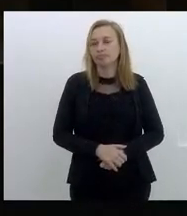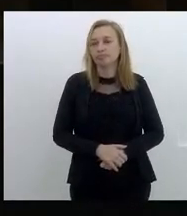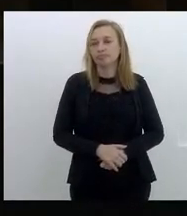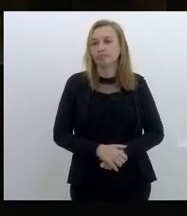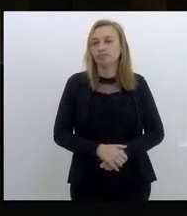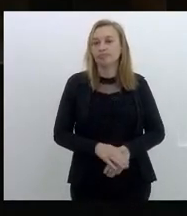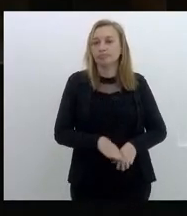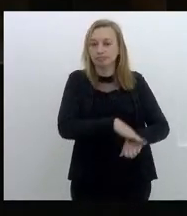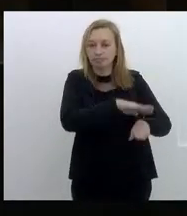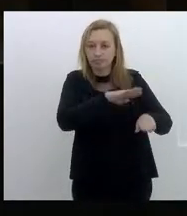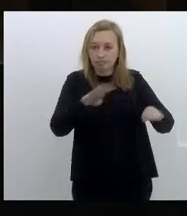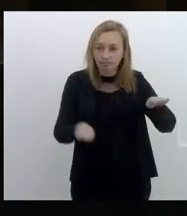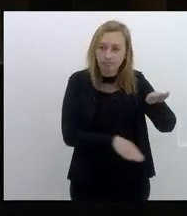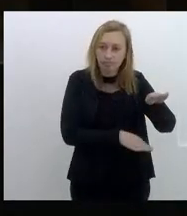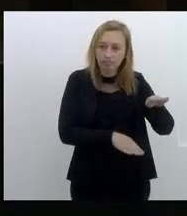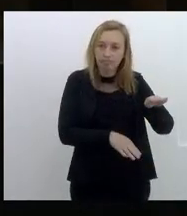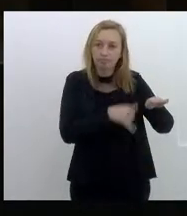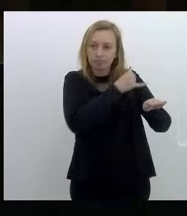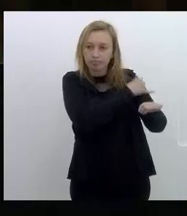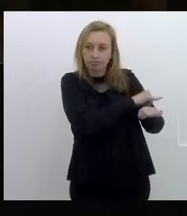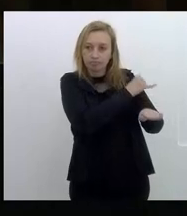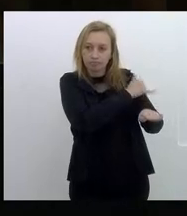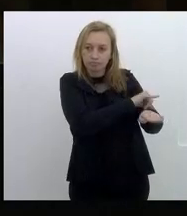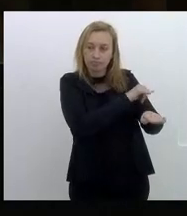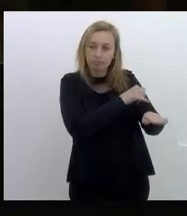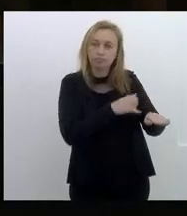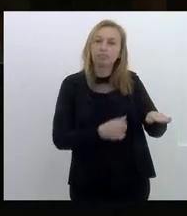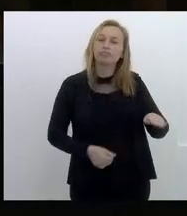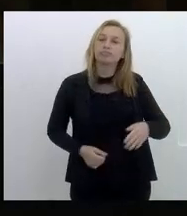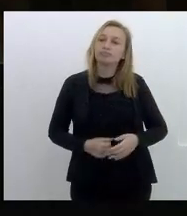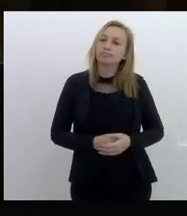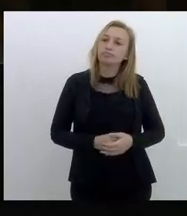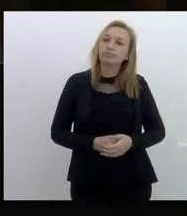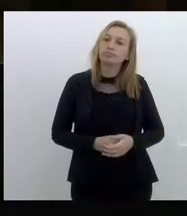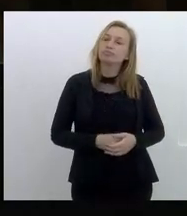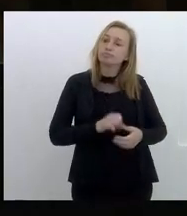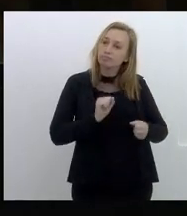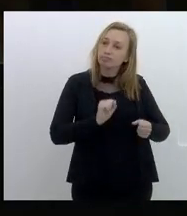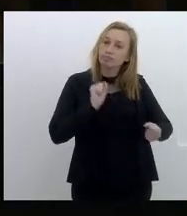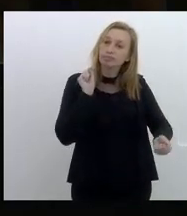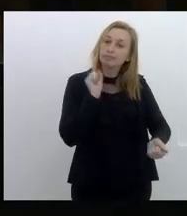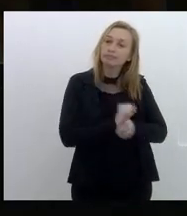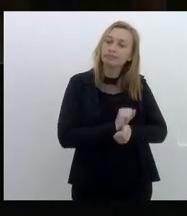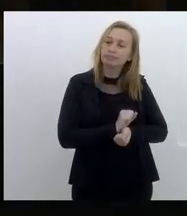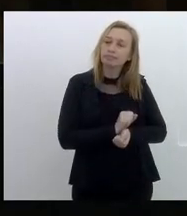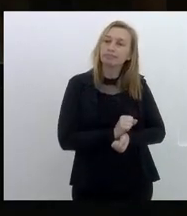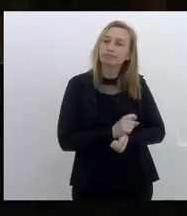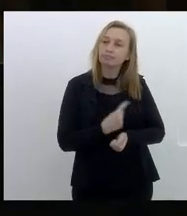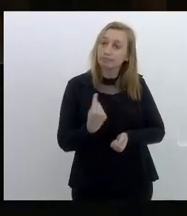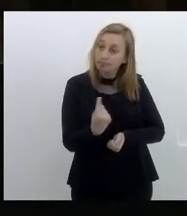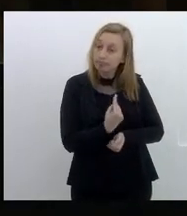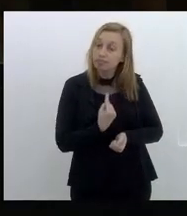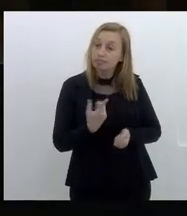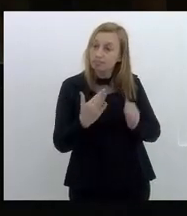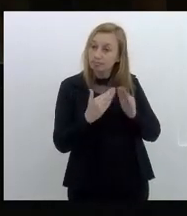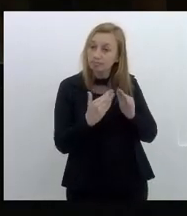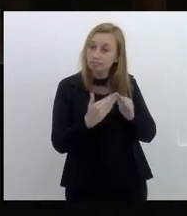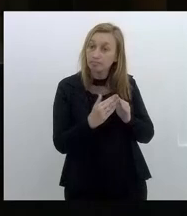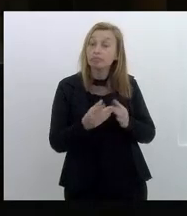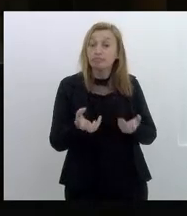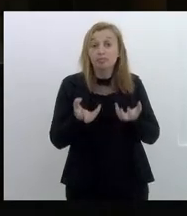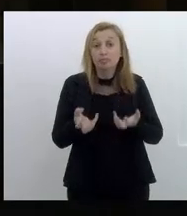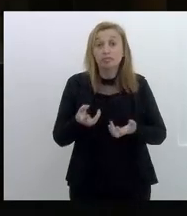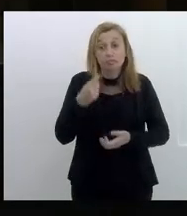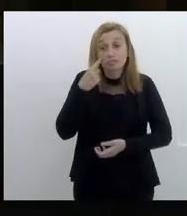essa submissão e ela tem condições de ser barrada por essa casa e aí eu quero ver quem